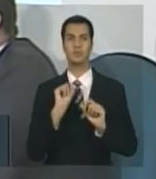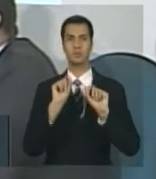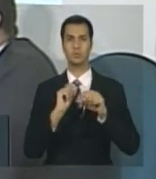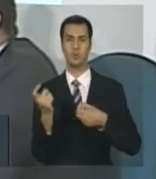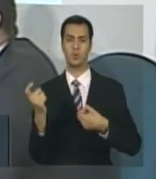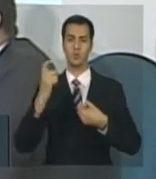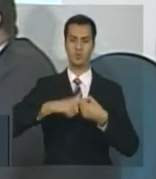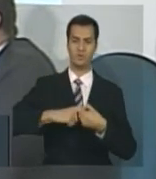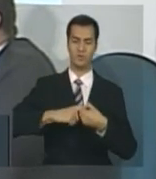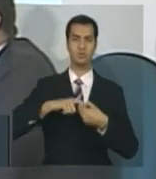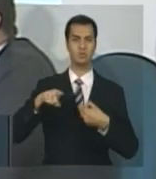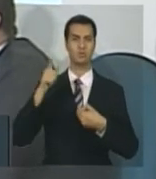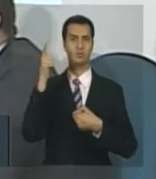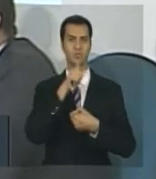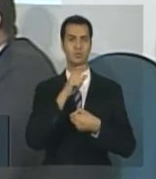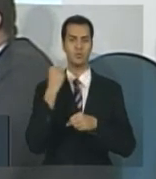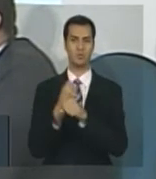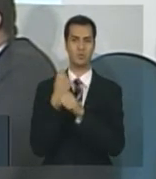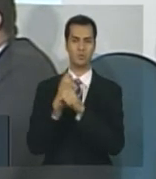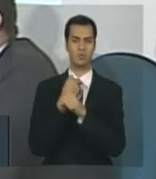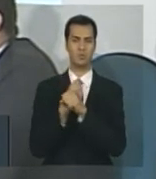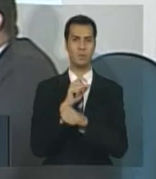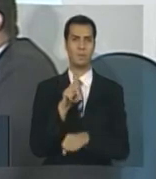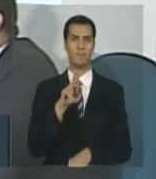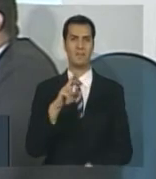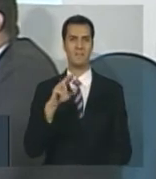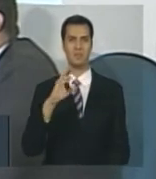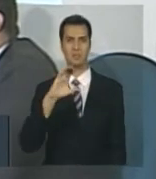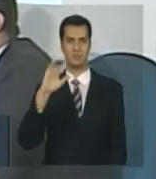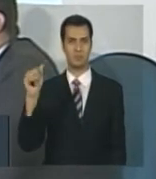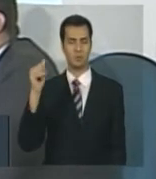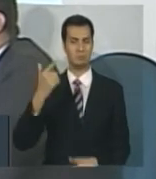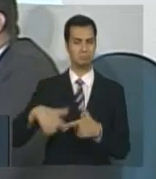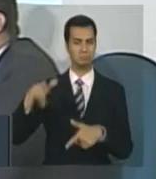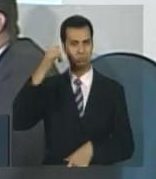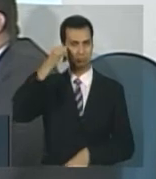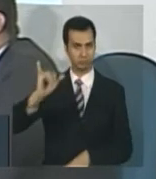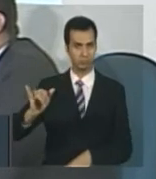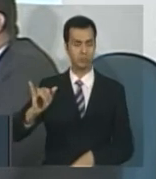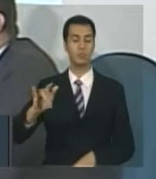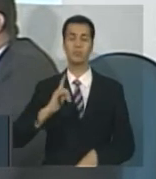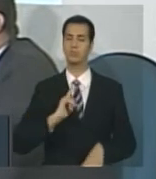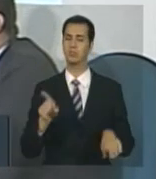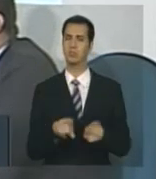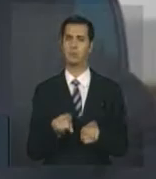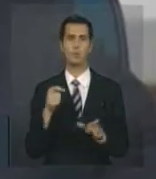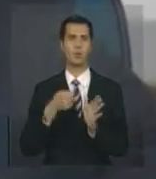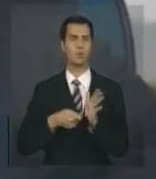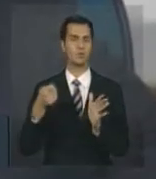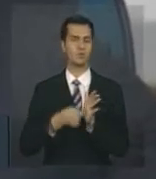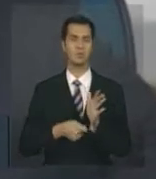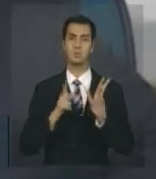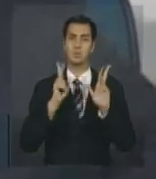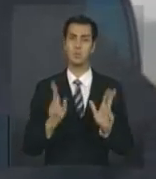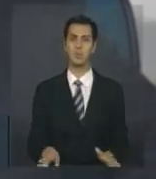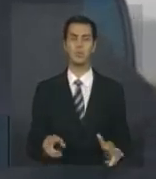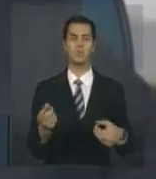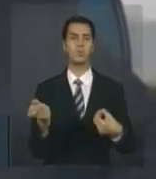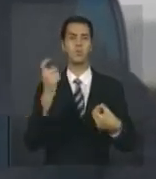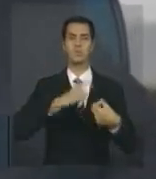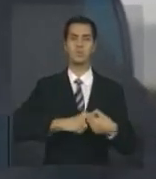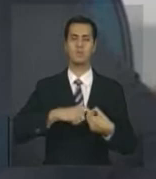prevenção, ele segue as mesmas exigências de um convênio comum, de um convênio